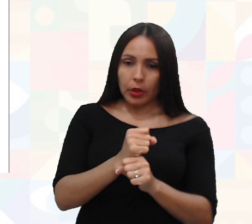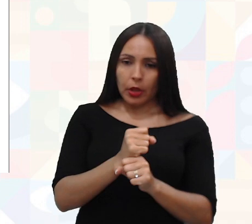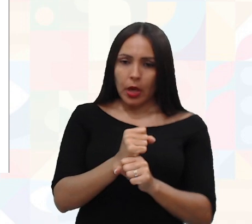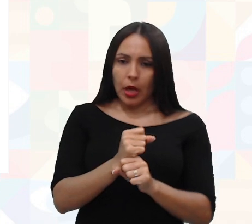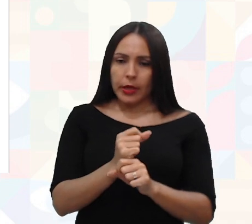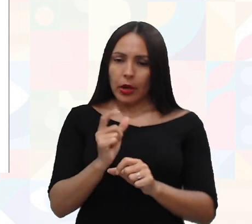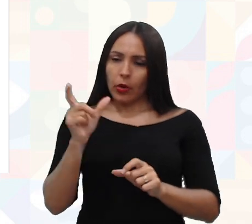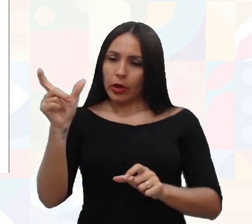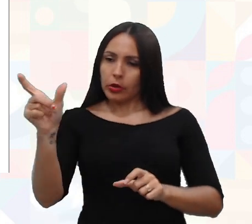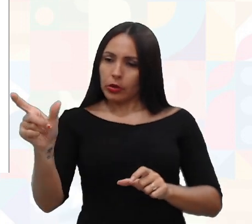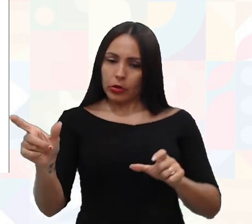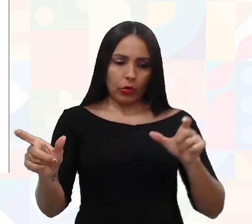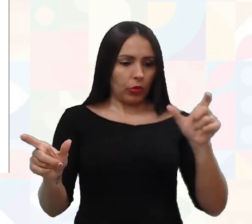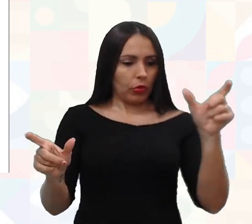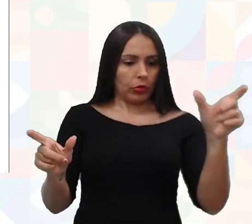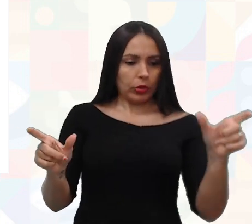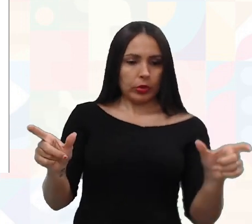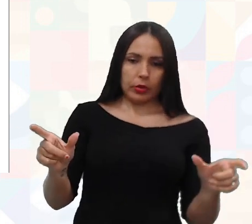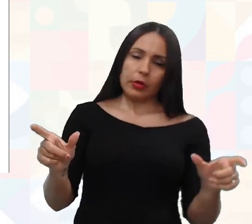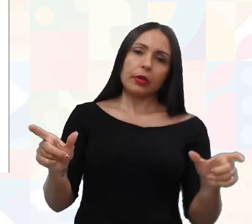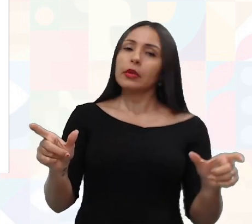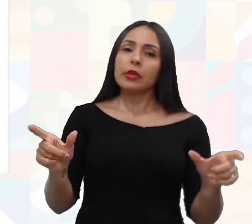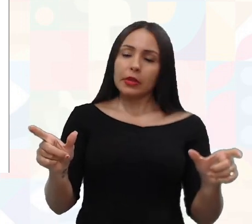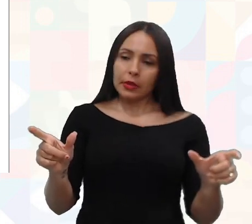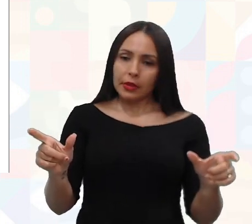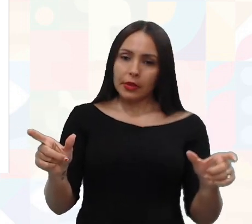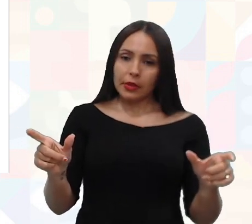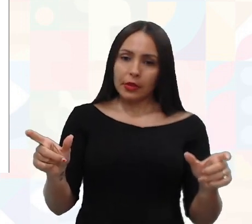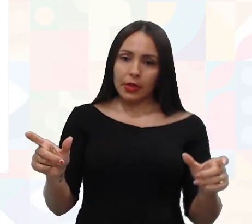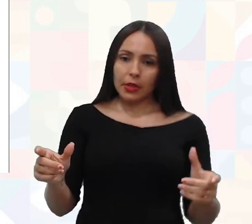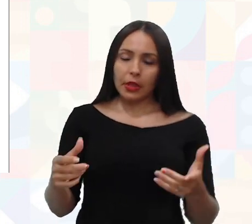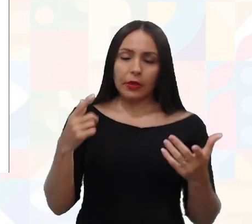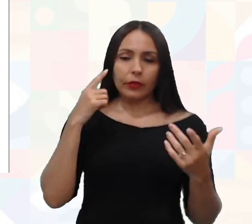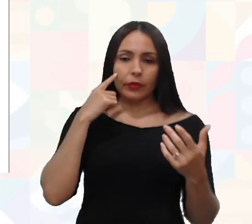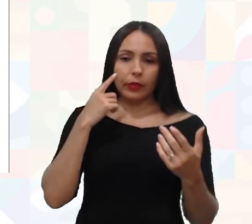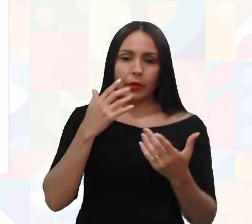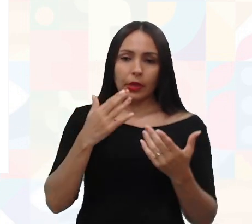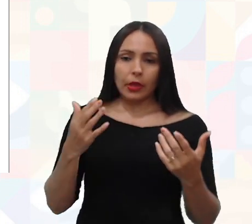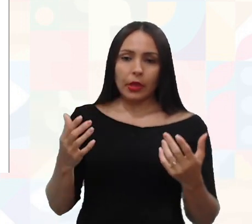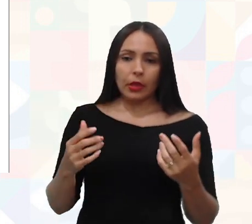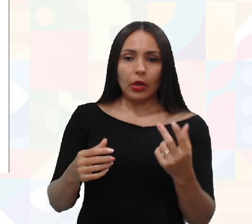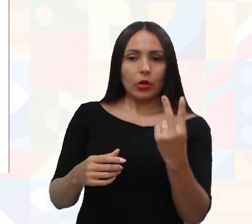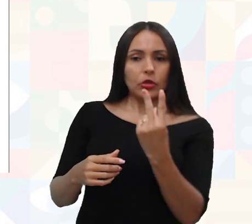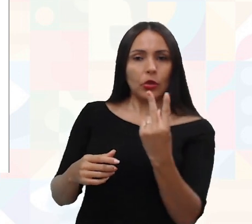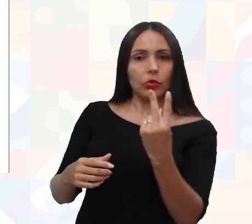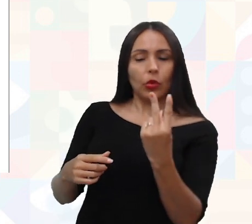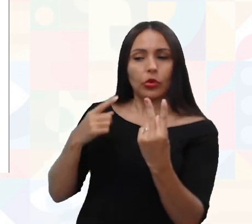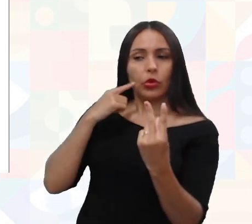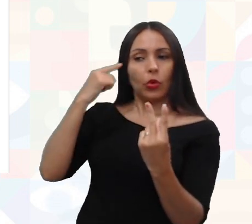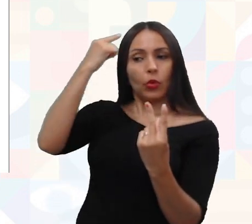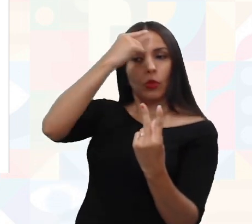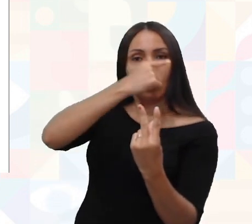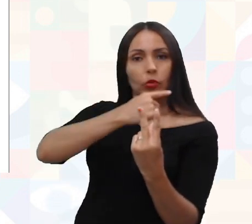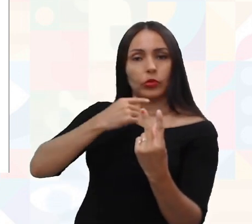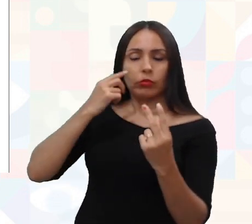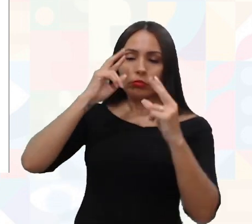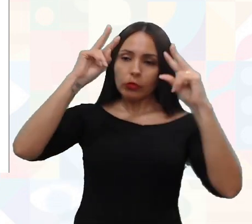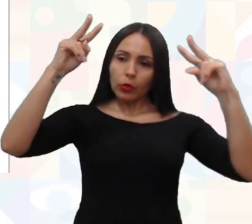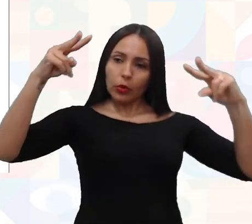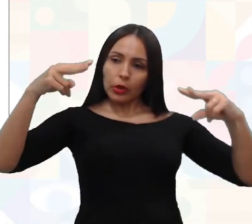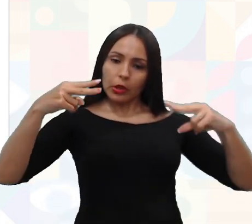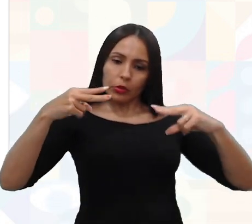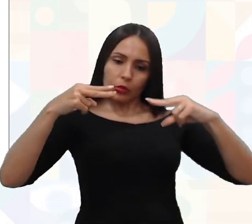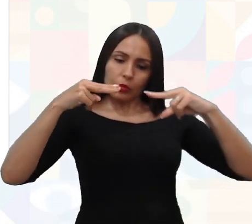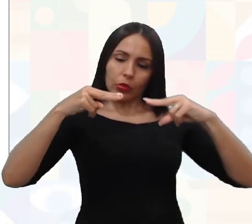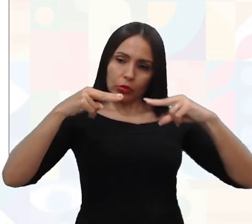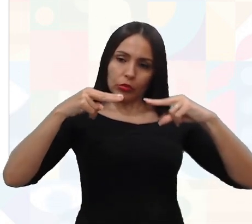redor dessa imagem que forma o vaso, são dois rostos, né? Um olhando para o outro num